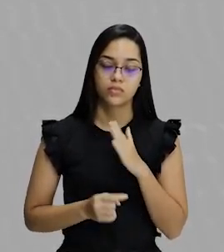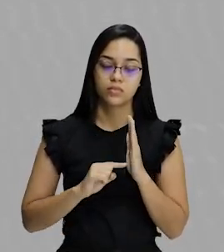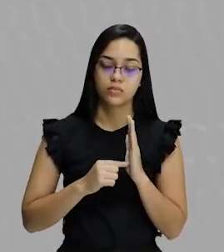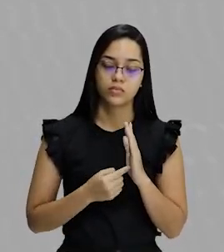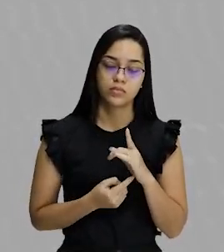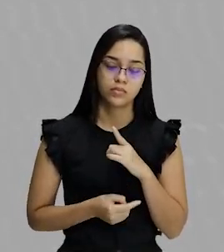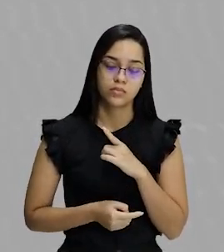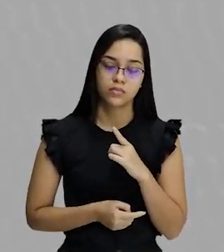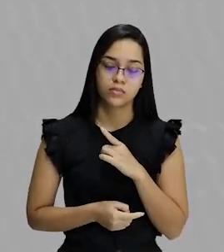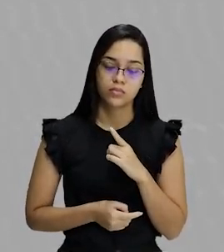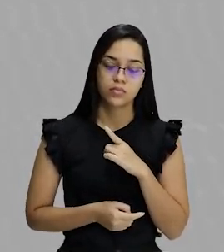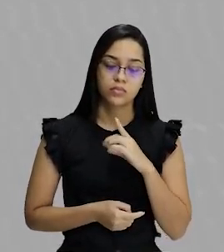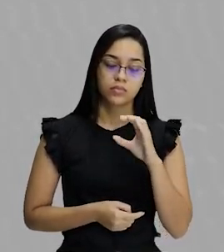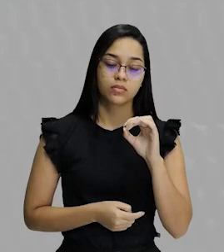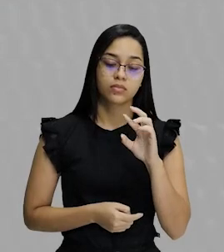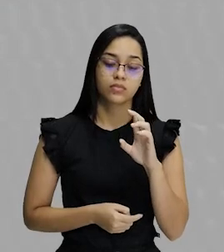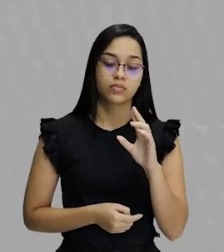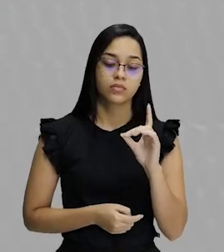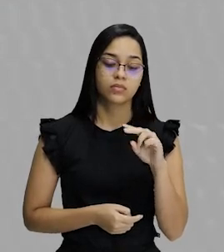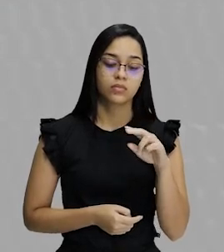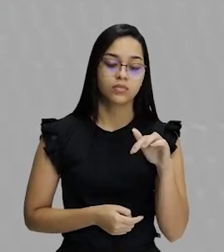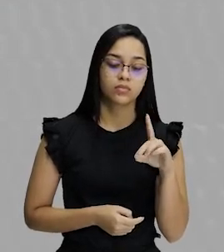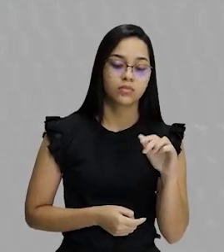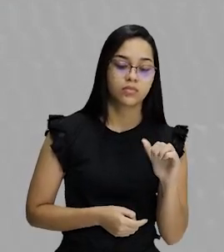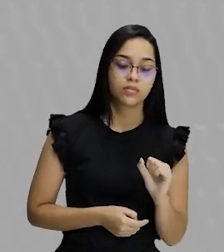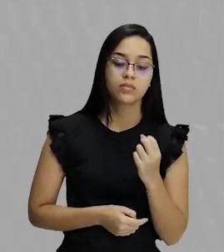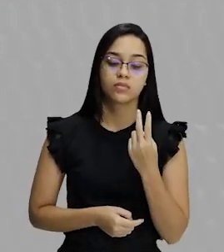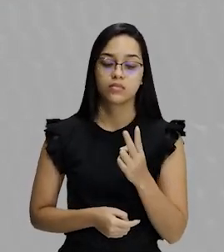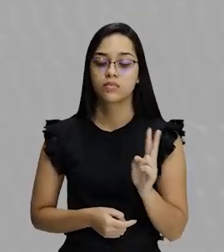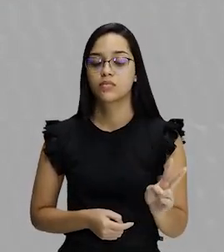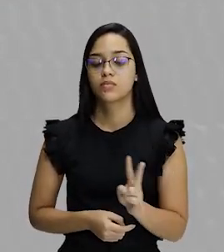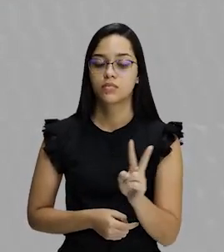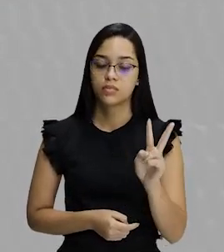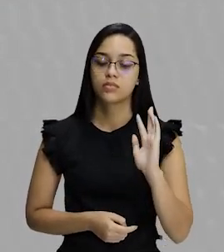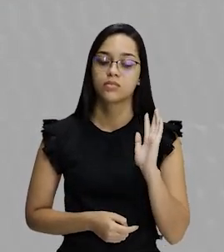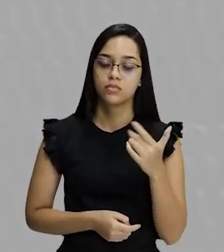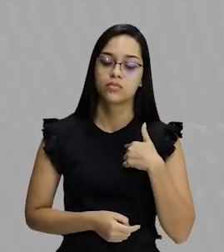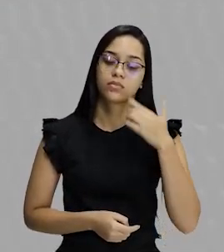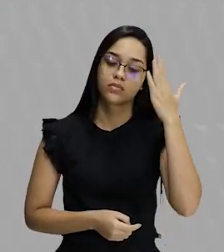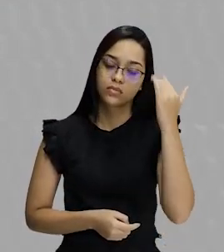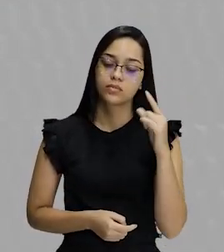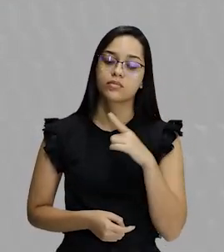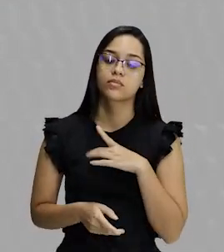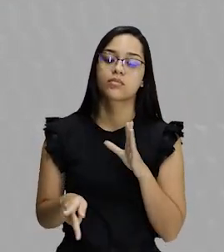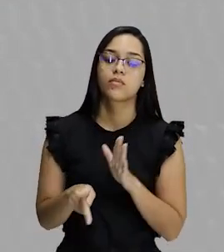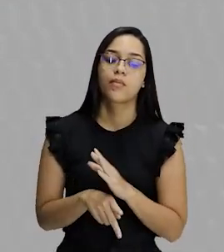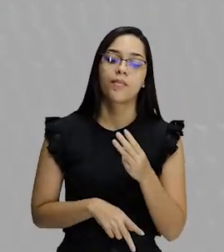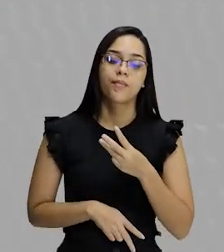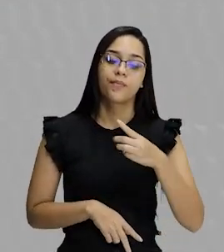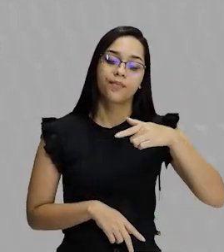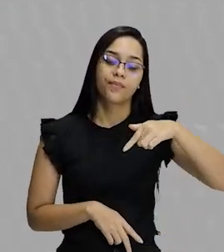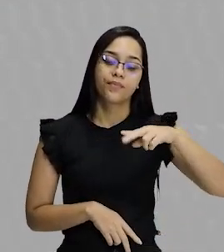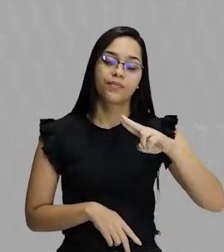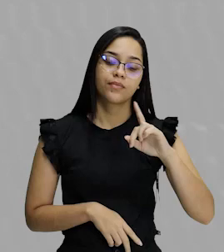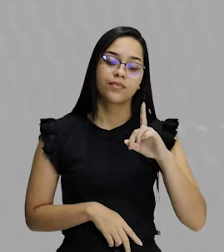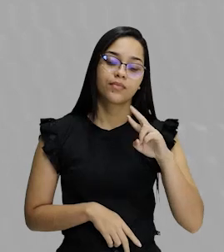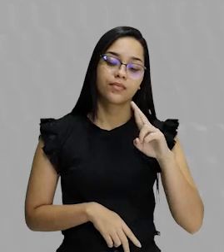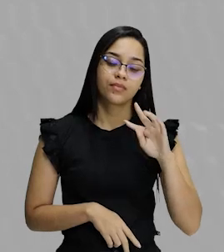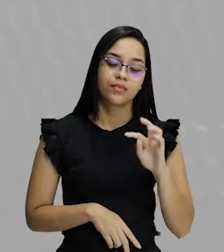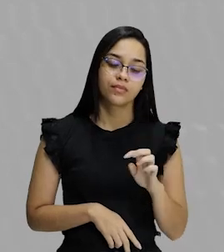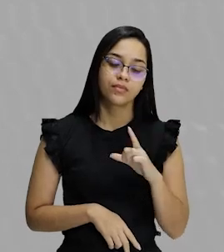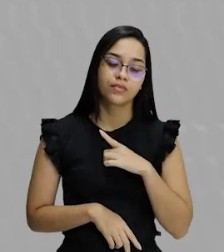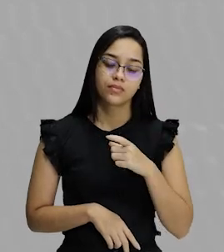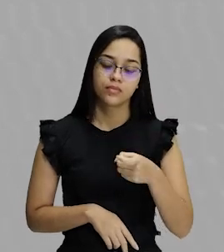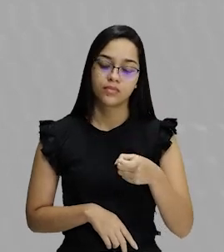ponto, as coordenadas dele, os dois valores forem negativos, eu já sei que é um ponto que pertence ao terceiro quadrante. Então, nesse caso